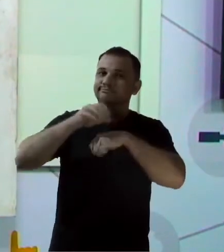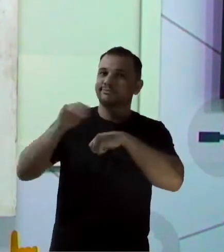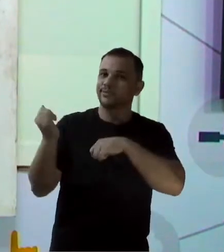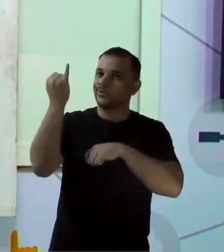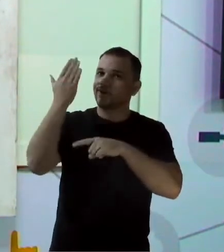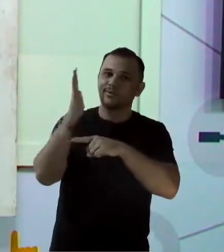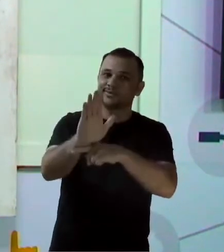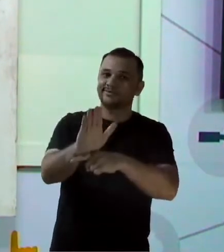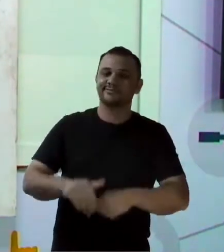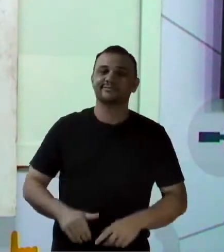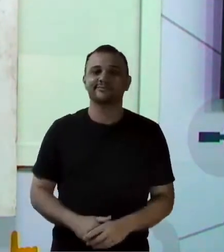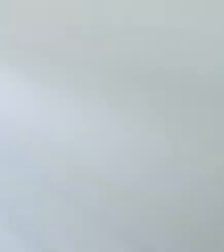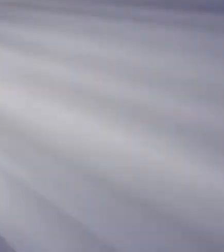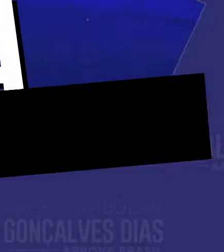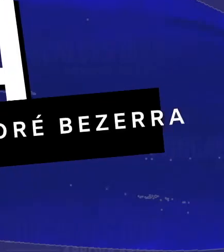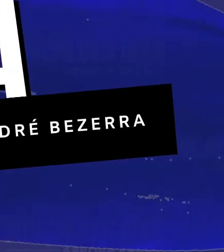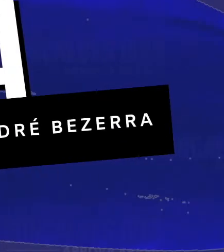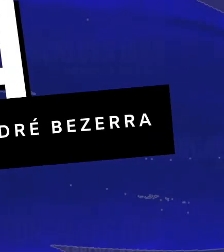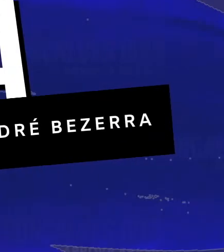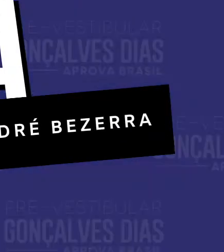resolverem as questões. Tranquilo?